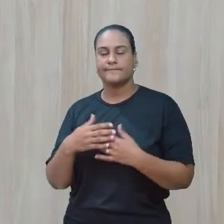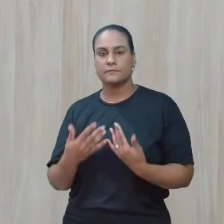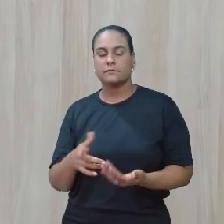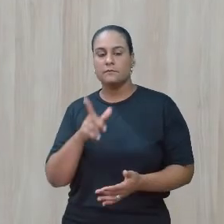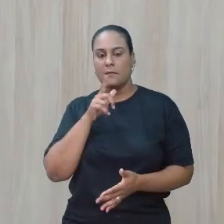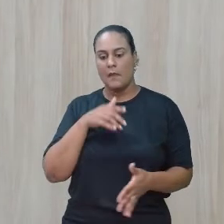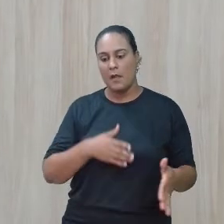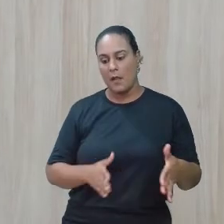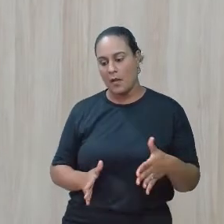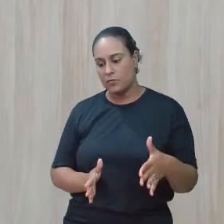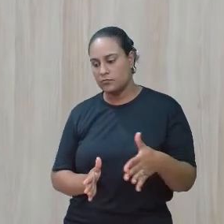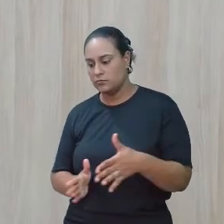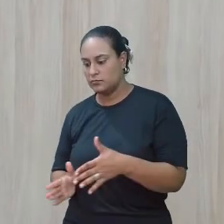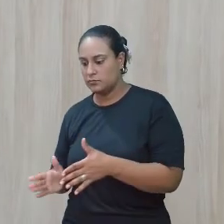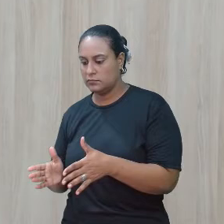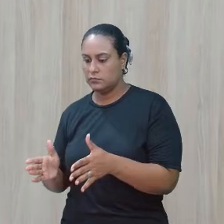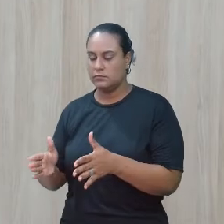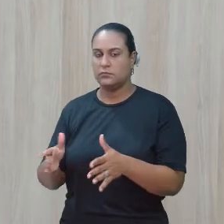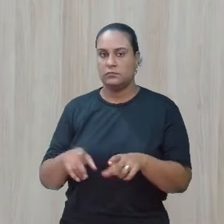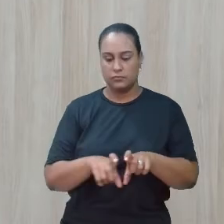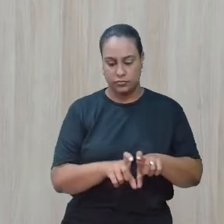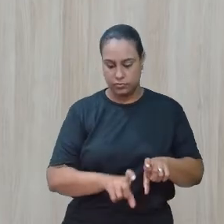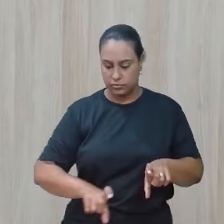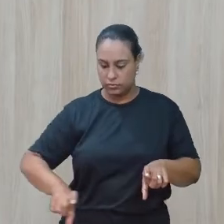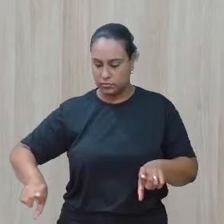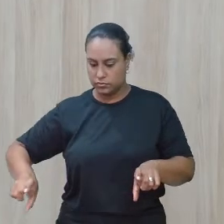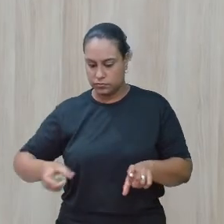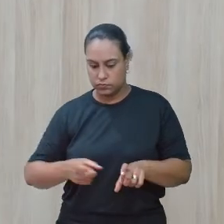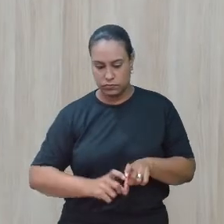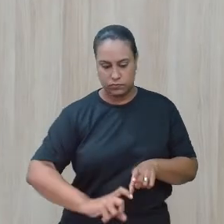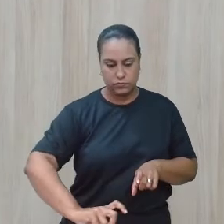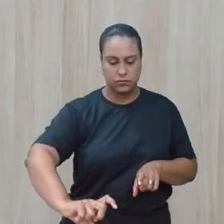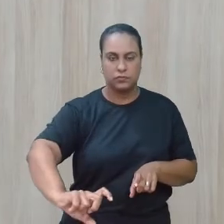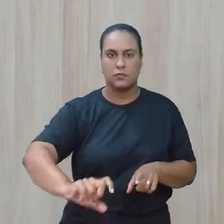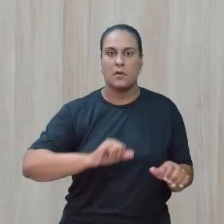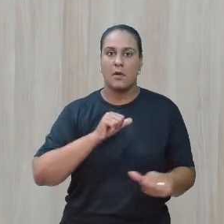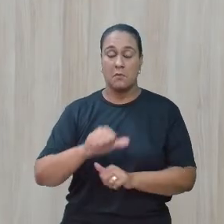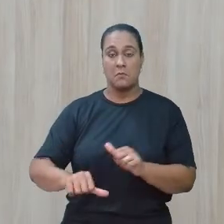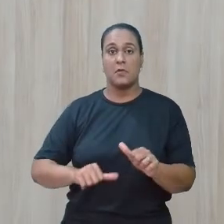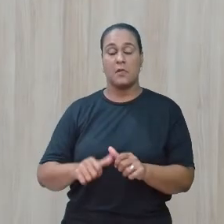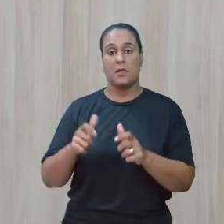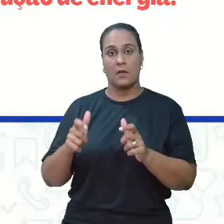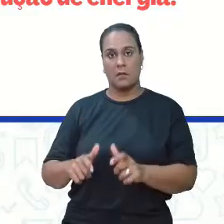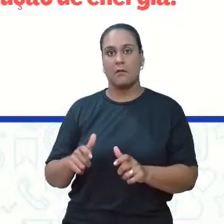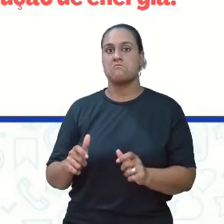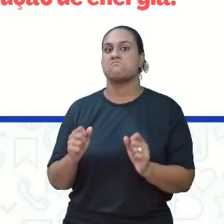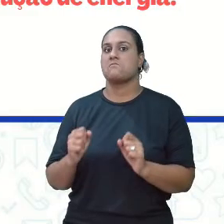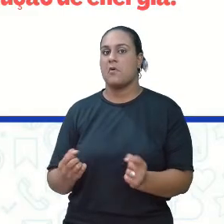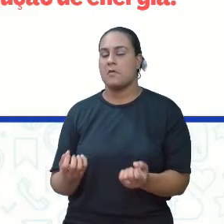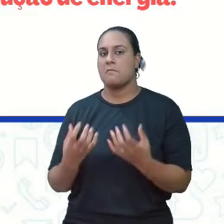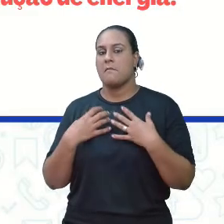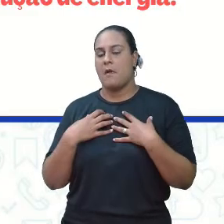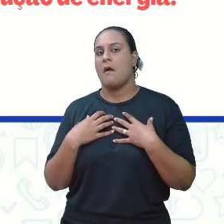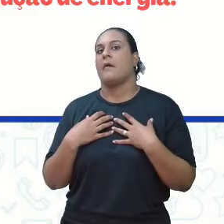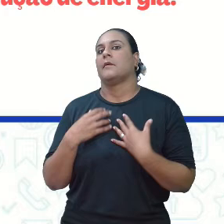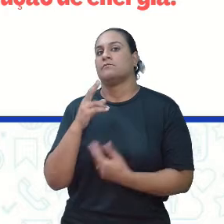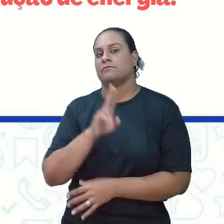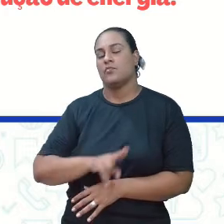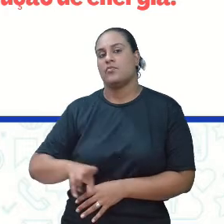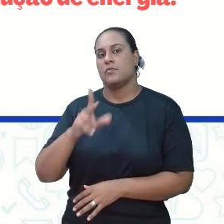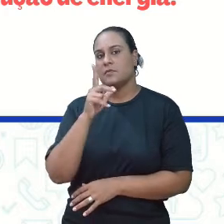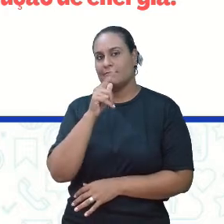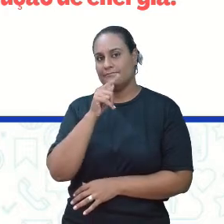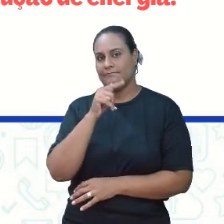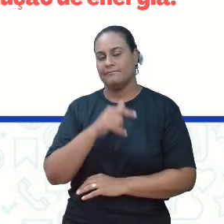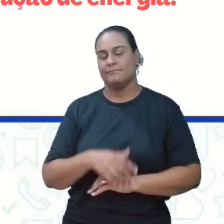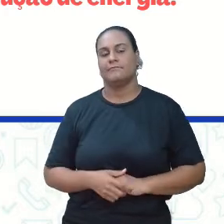água, de rios, de lagos, também pode causar impacto na questão do consumo da água que a gente vai